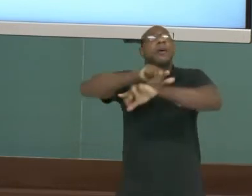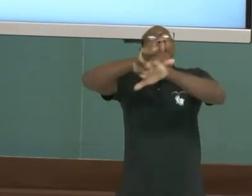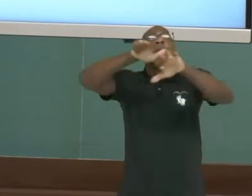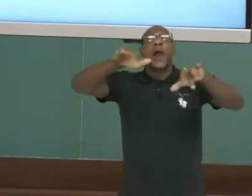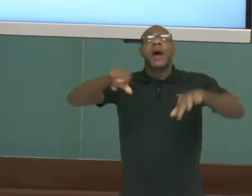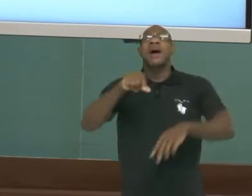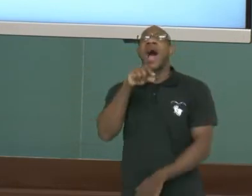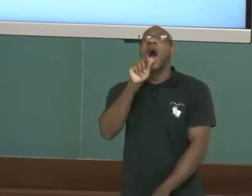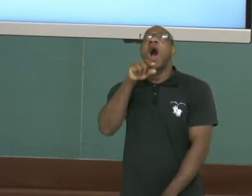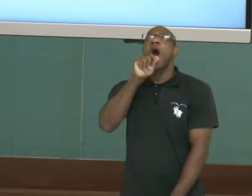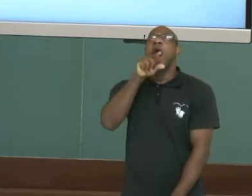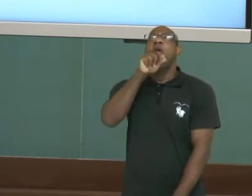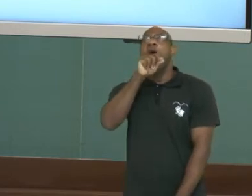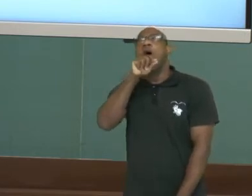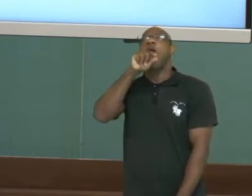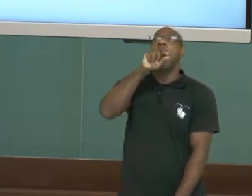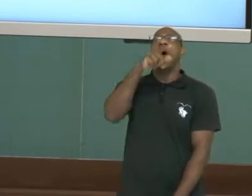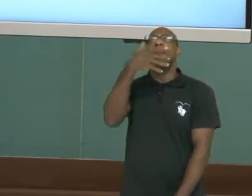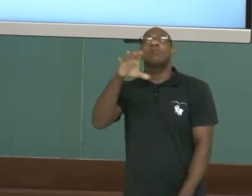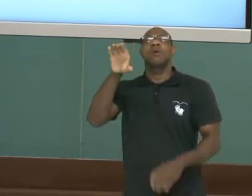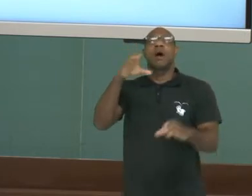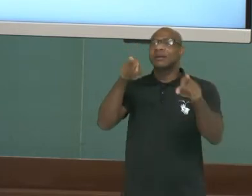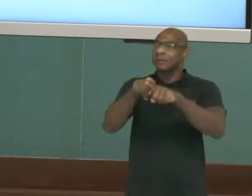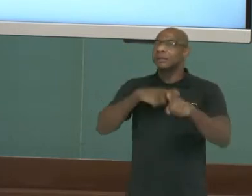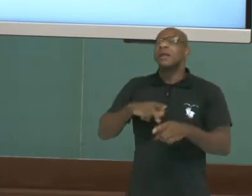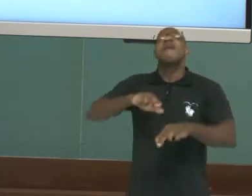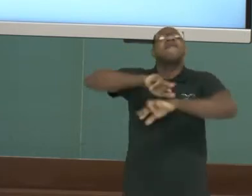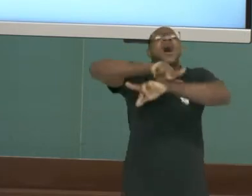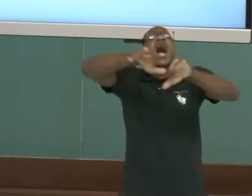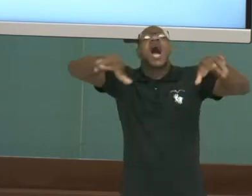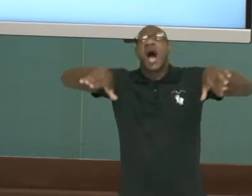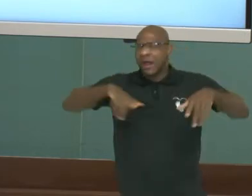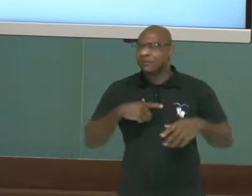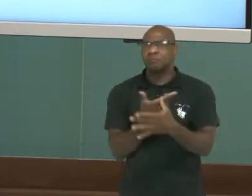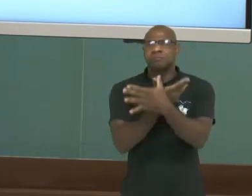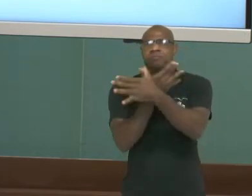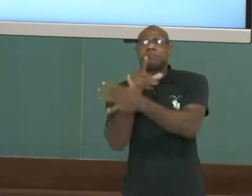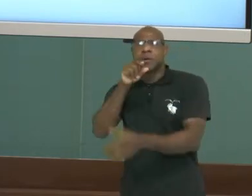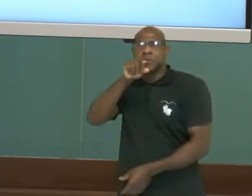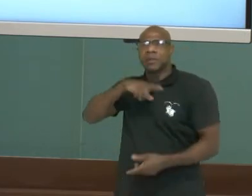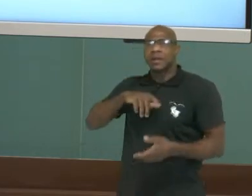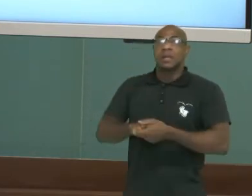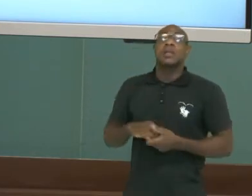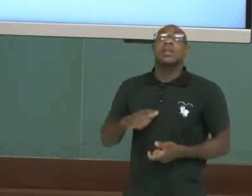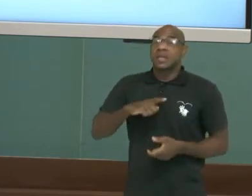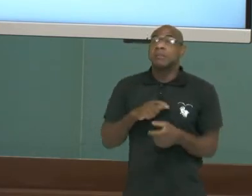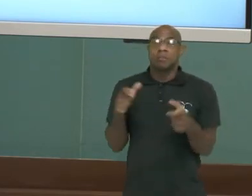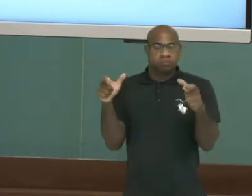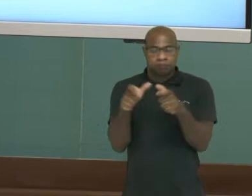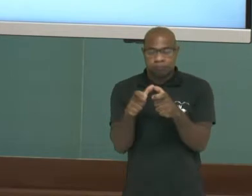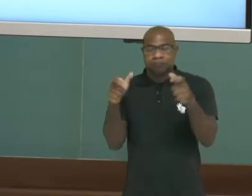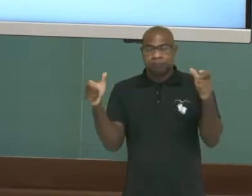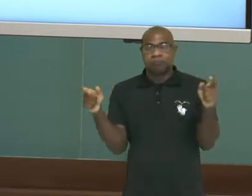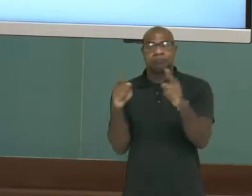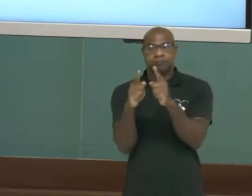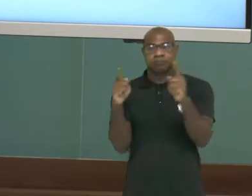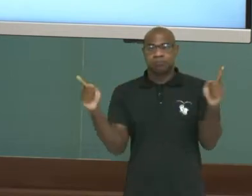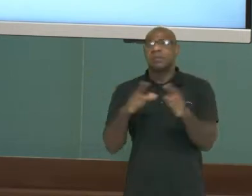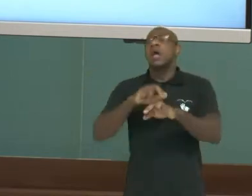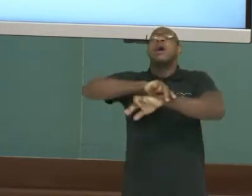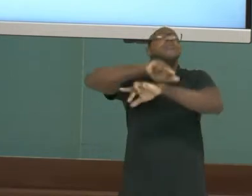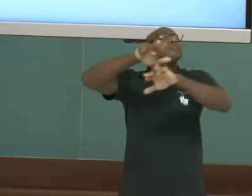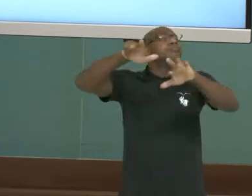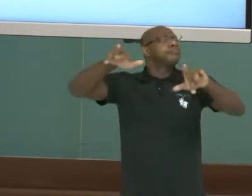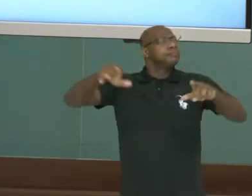seja, muitos pássaros. Também nós podemos observar os diversos tamanhos que existem entre eles. É uma infinidade